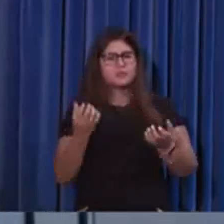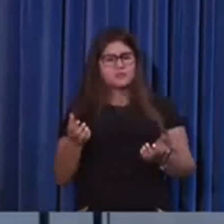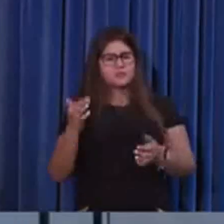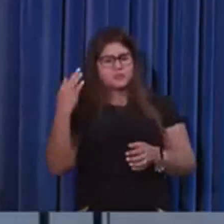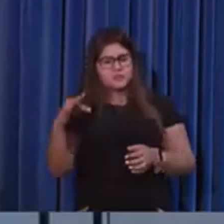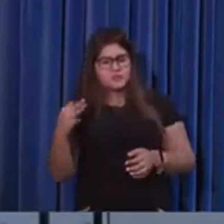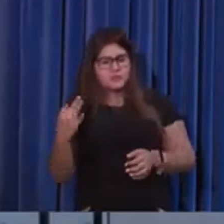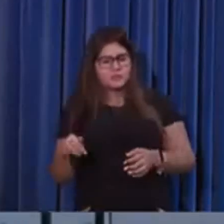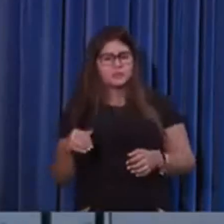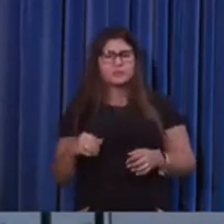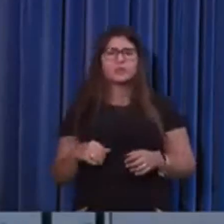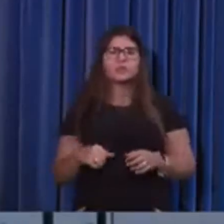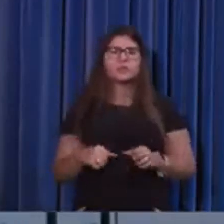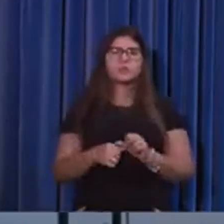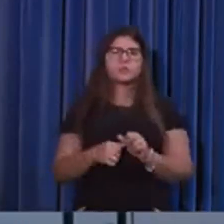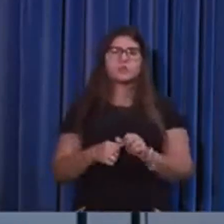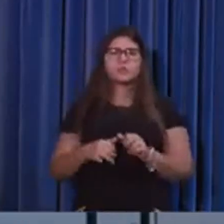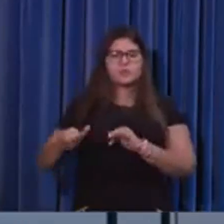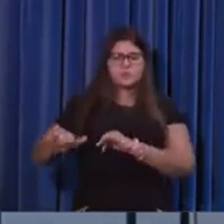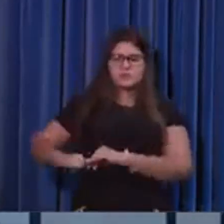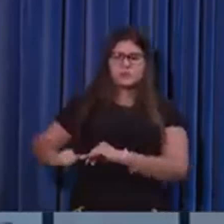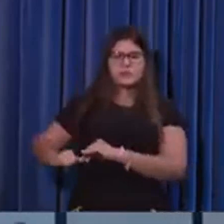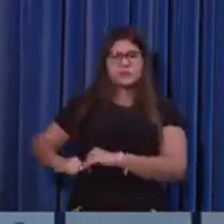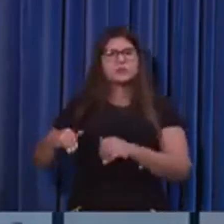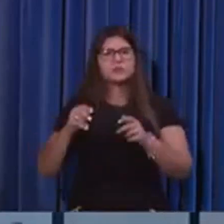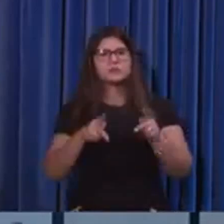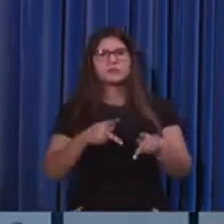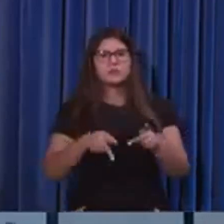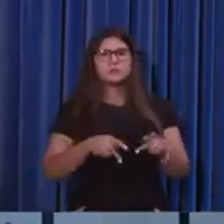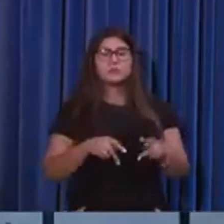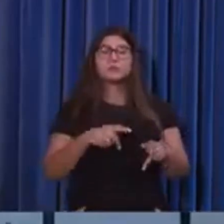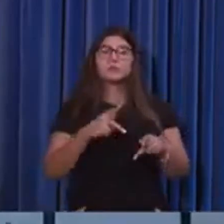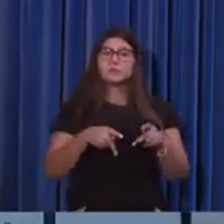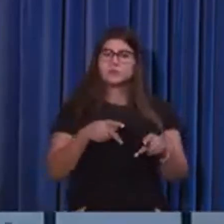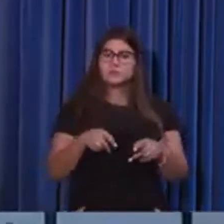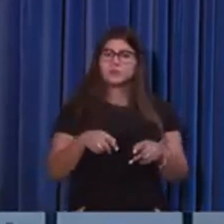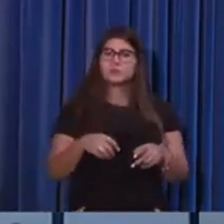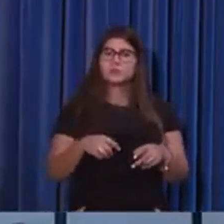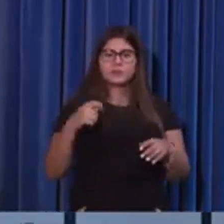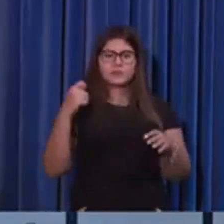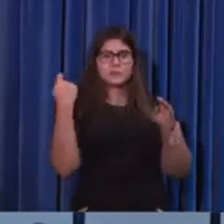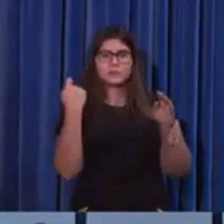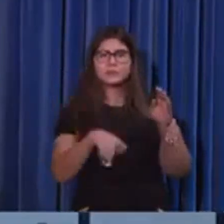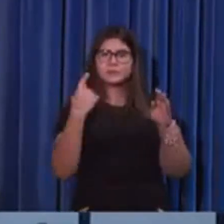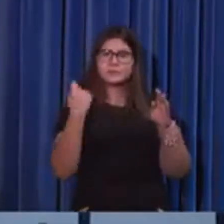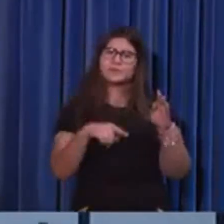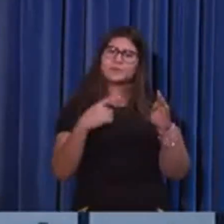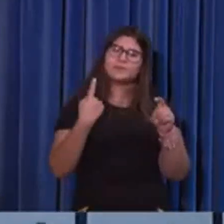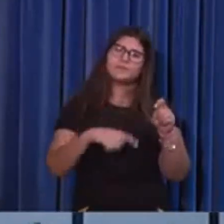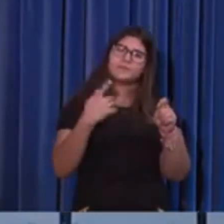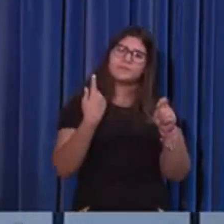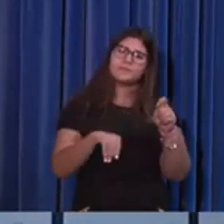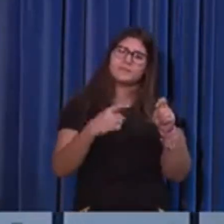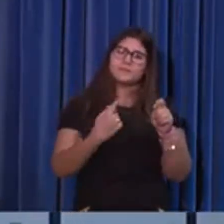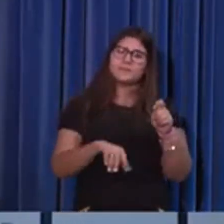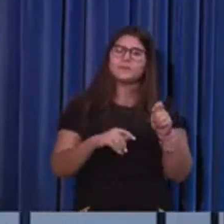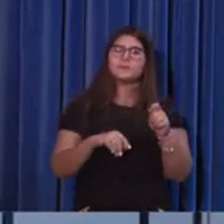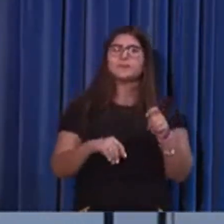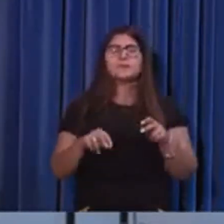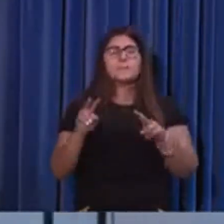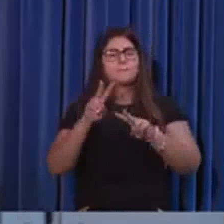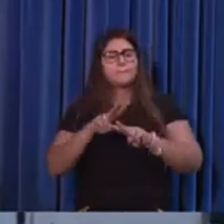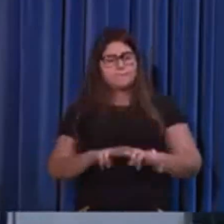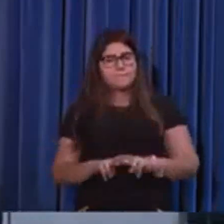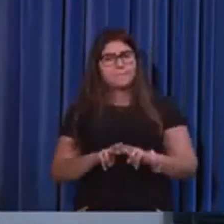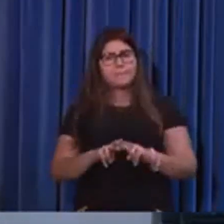imprimir sofrimento àquelas pessoas. Eles apanharam e eles foram ali presos. E por